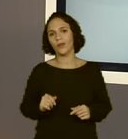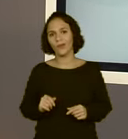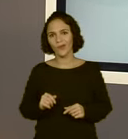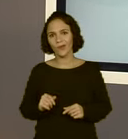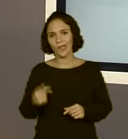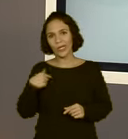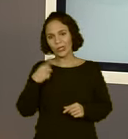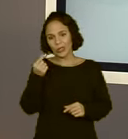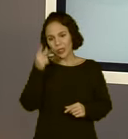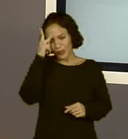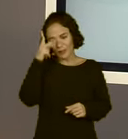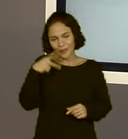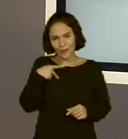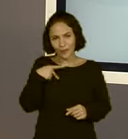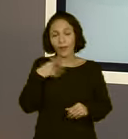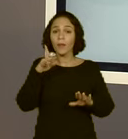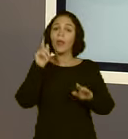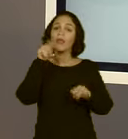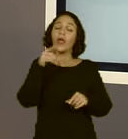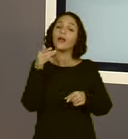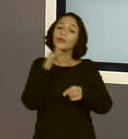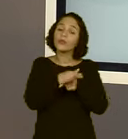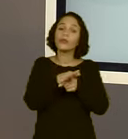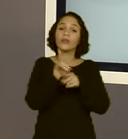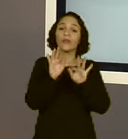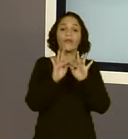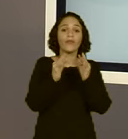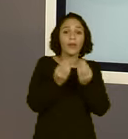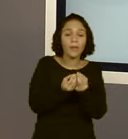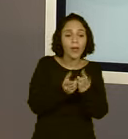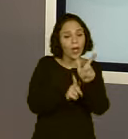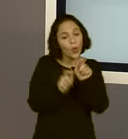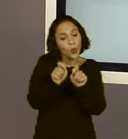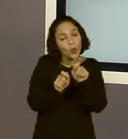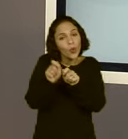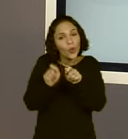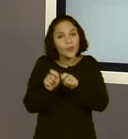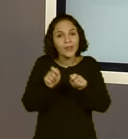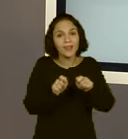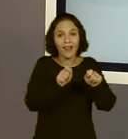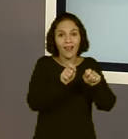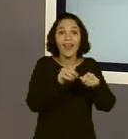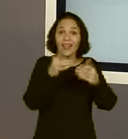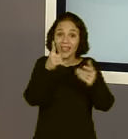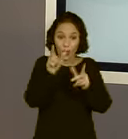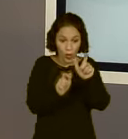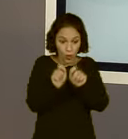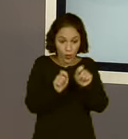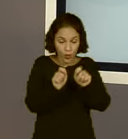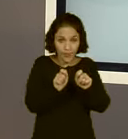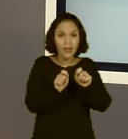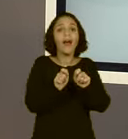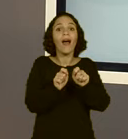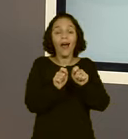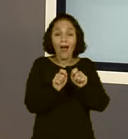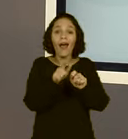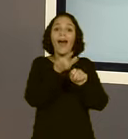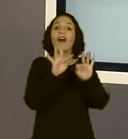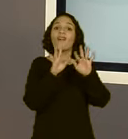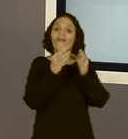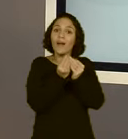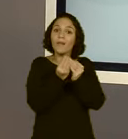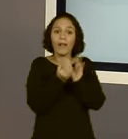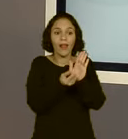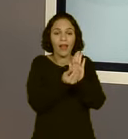dinheiro. Mas vocês podem ajudar na economia da família e, ao ajudar a família a fazer economia, a família pode te